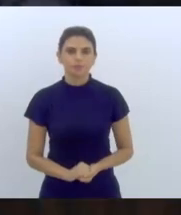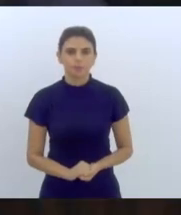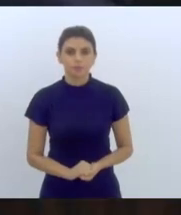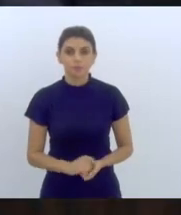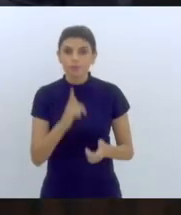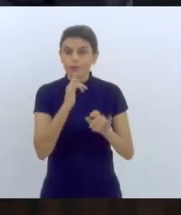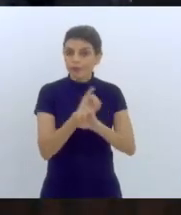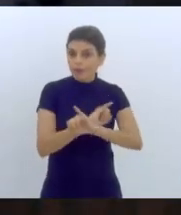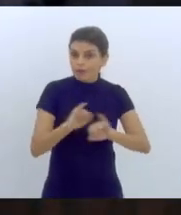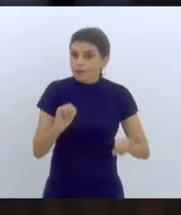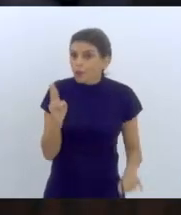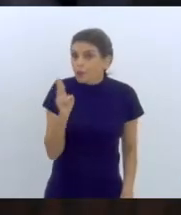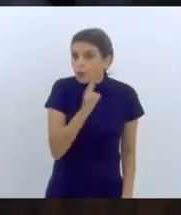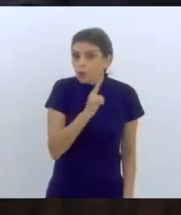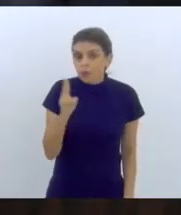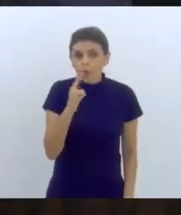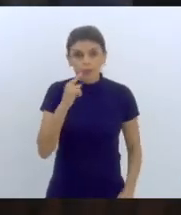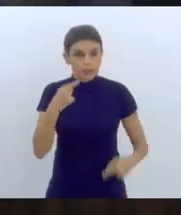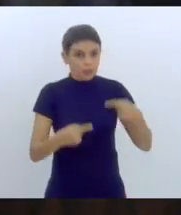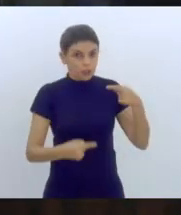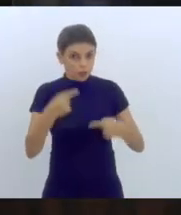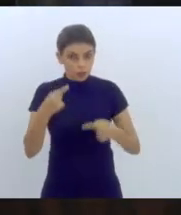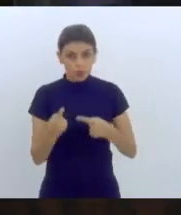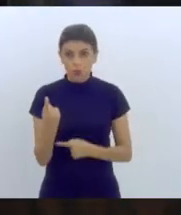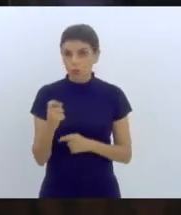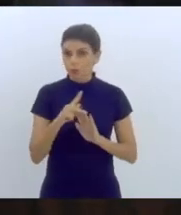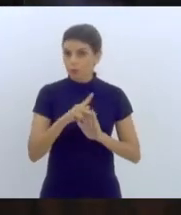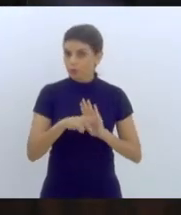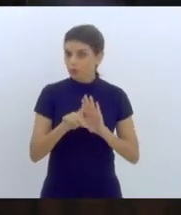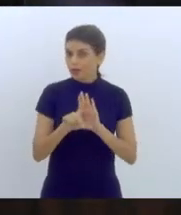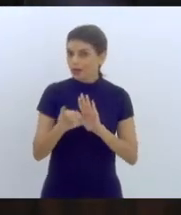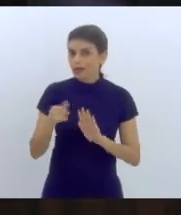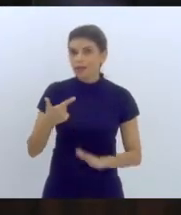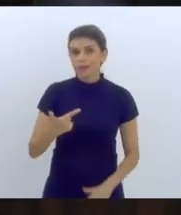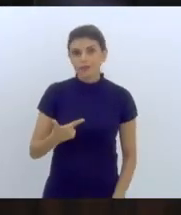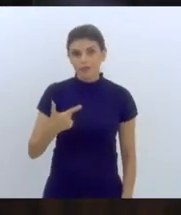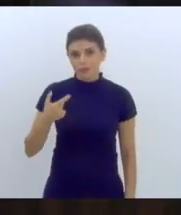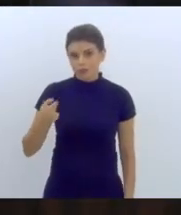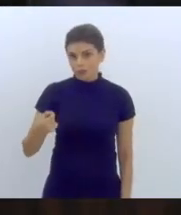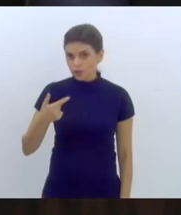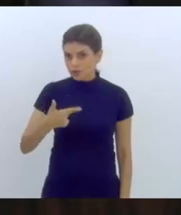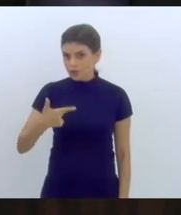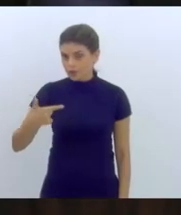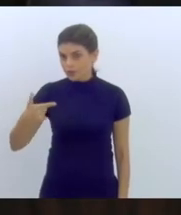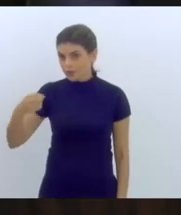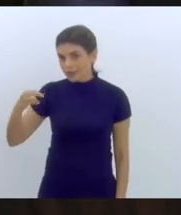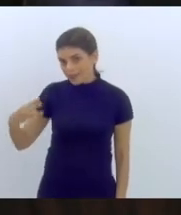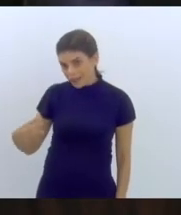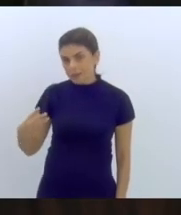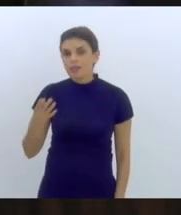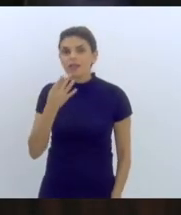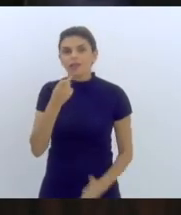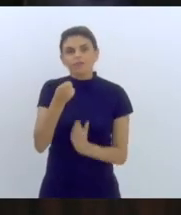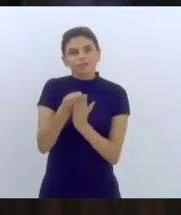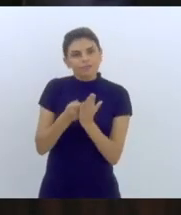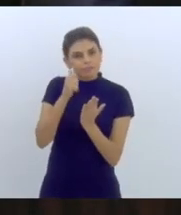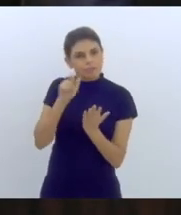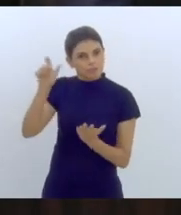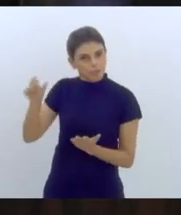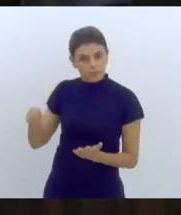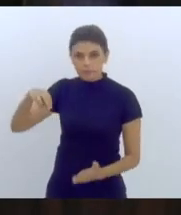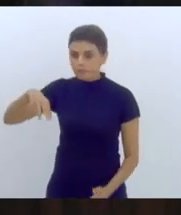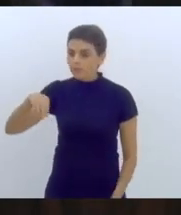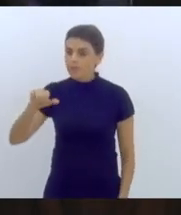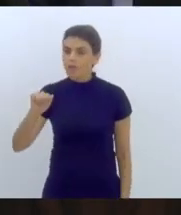Anuncio em regime de urgência, em discussão única, projeto de lei número 22 de 2023, de autoria da deputada Marta Rocha,